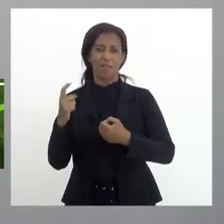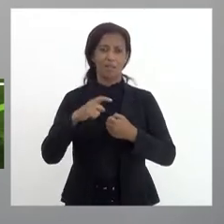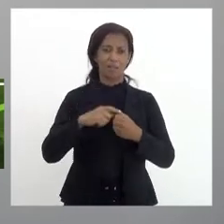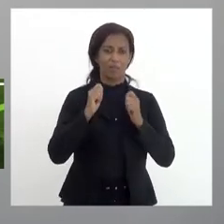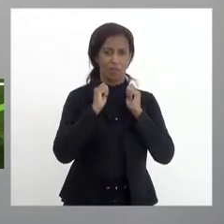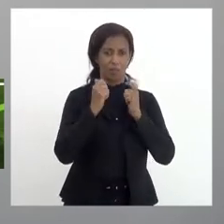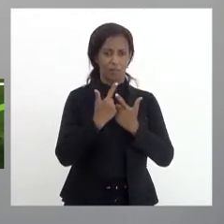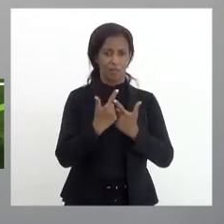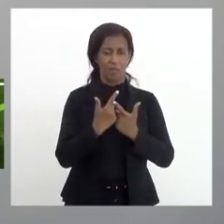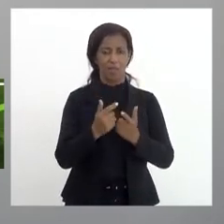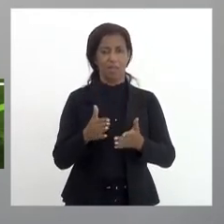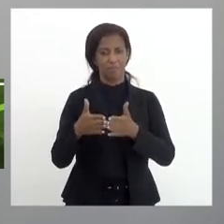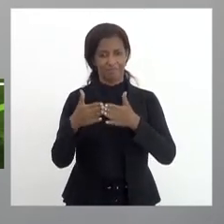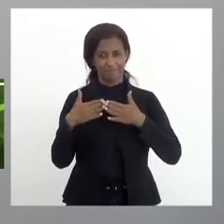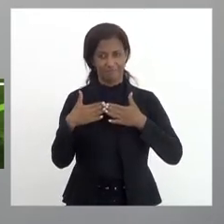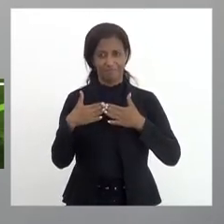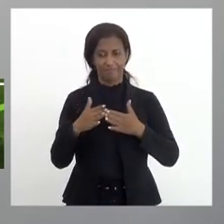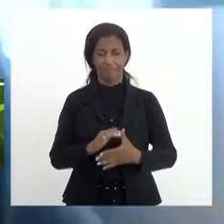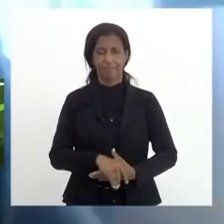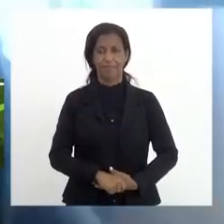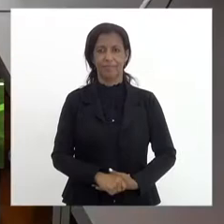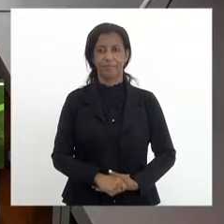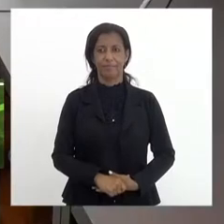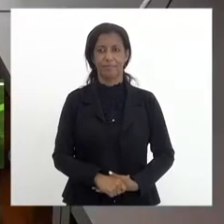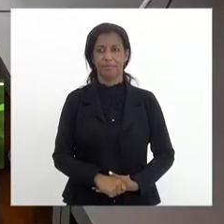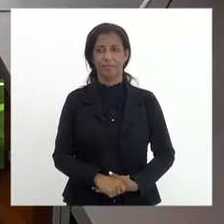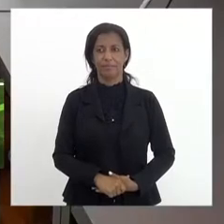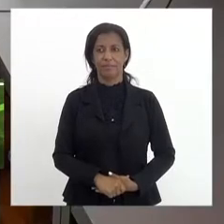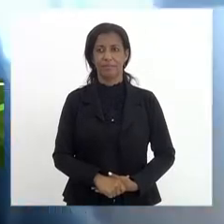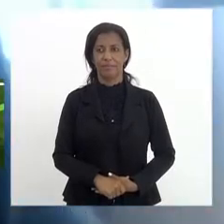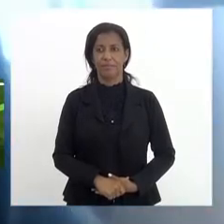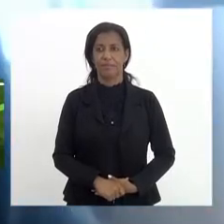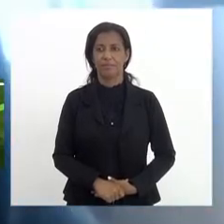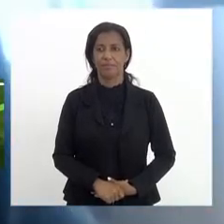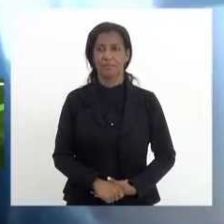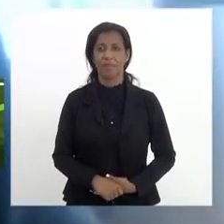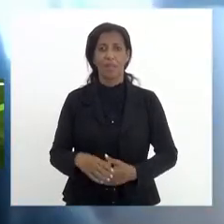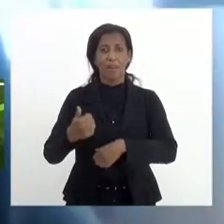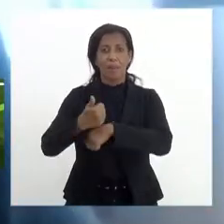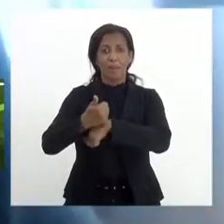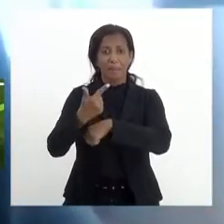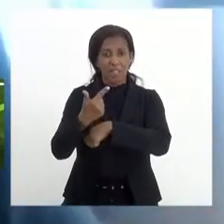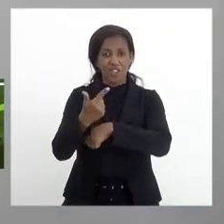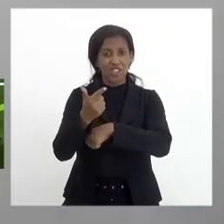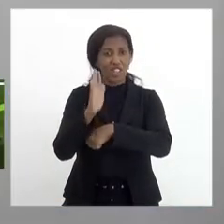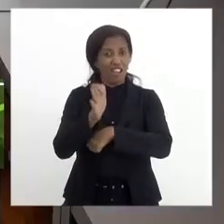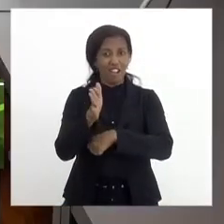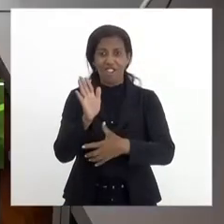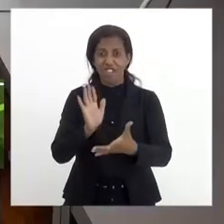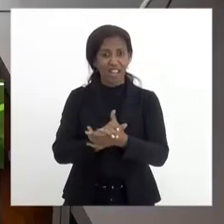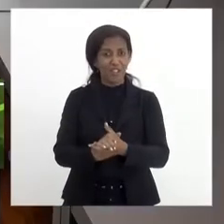peço licença para me retirar. O Valdec, se ele casava ao meio-dia, ele já casou.